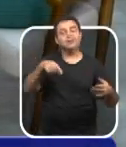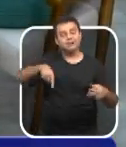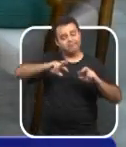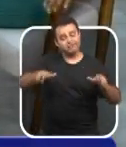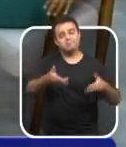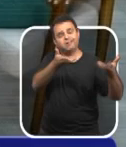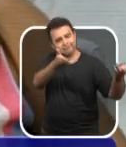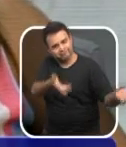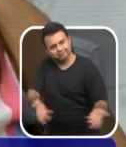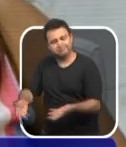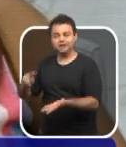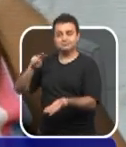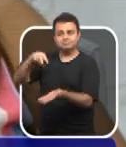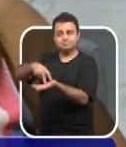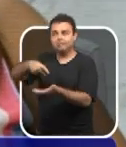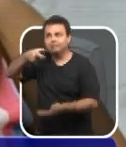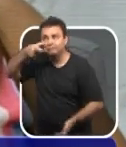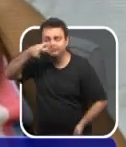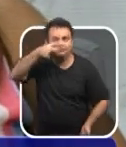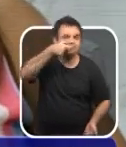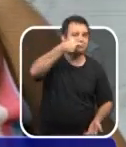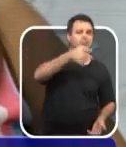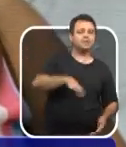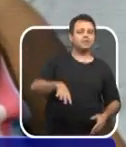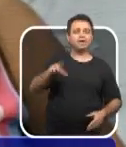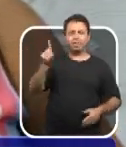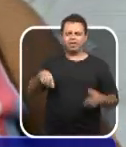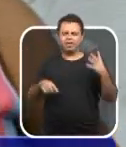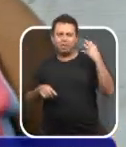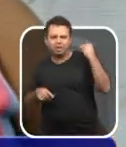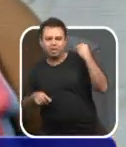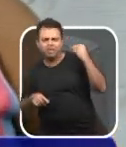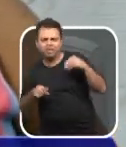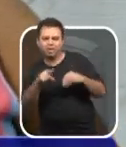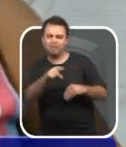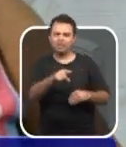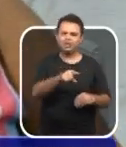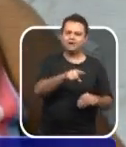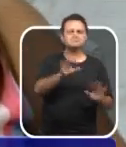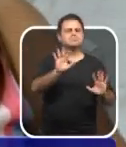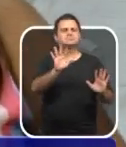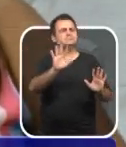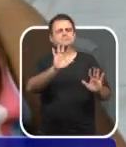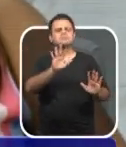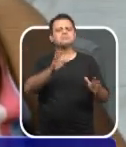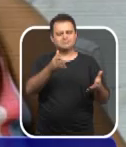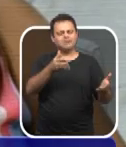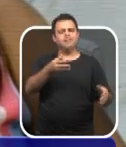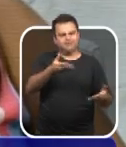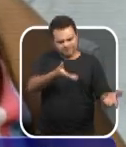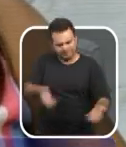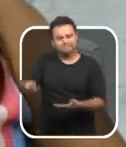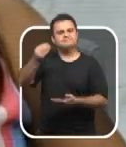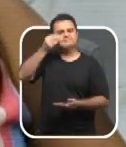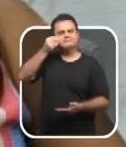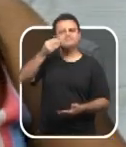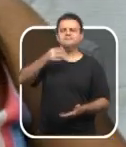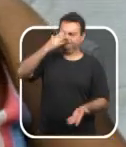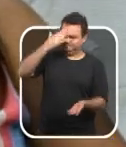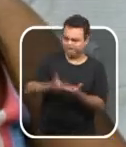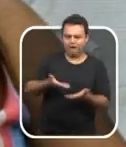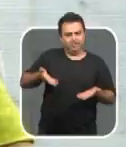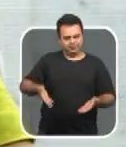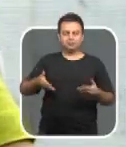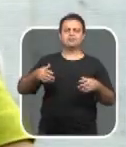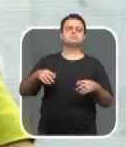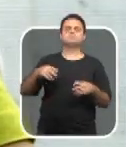conheça o trabalho da Câmara, venha na Câmara. Não ouça falar o que é um vereador, conheça o vereador e as atribuições do vereador.